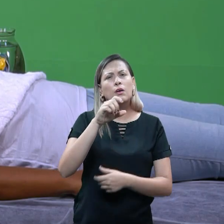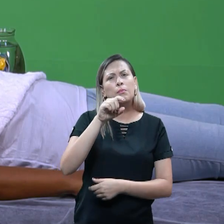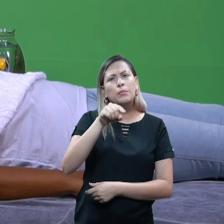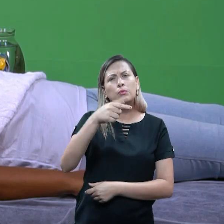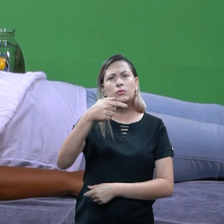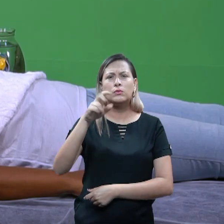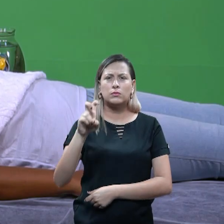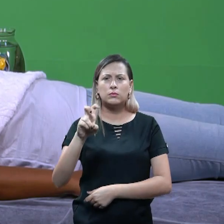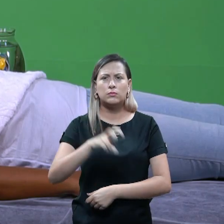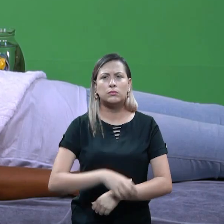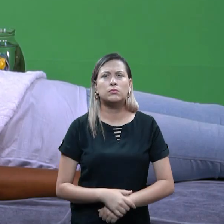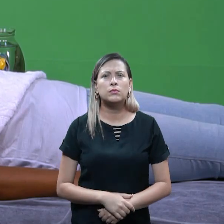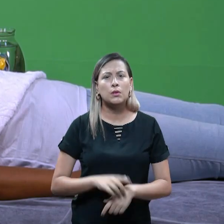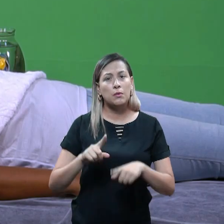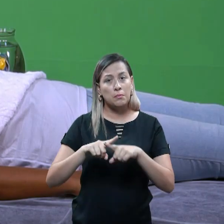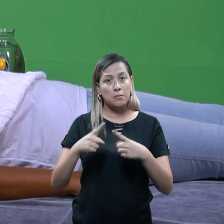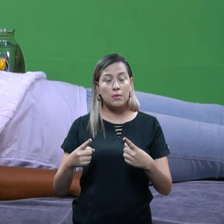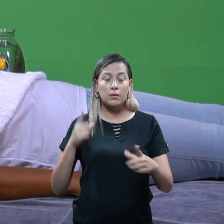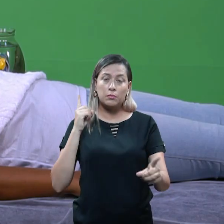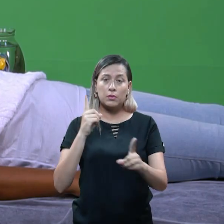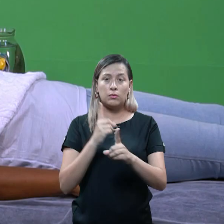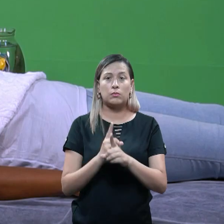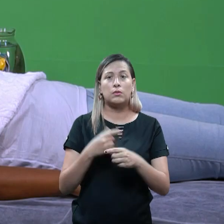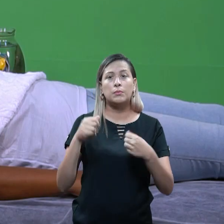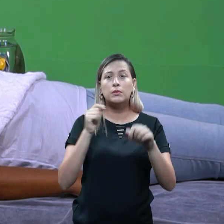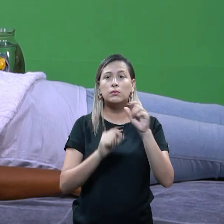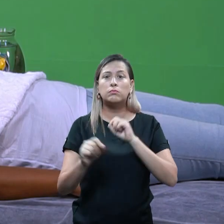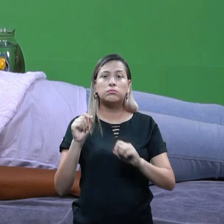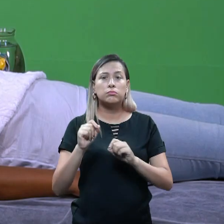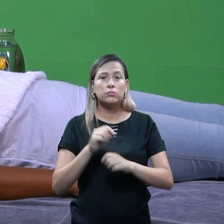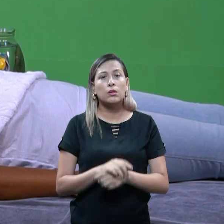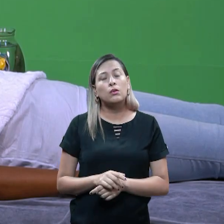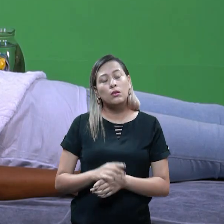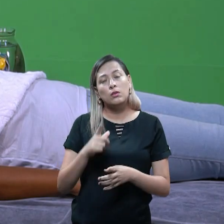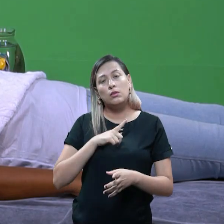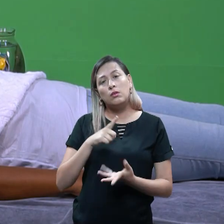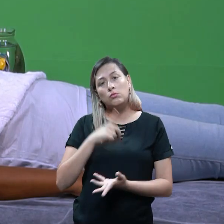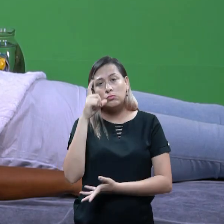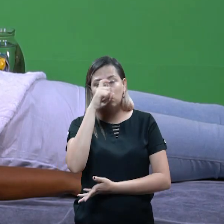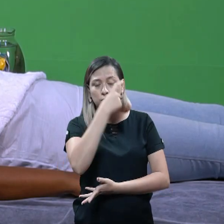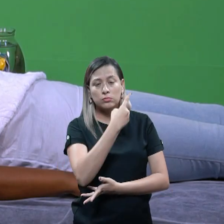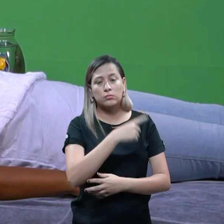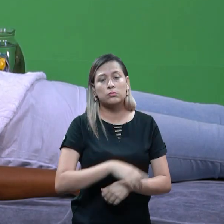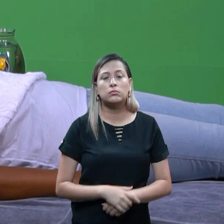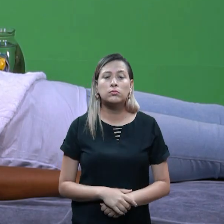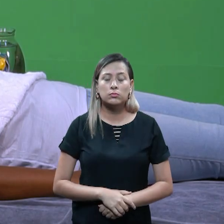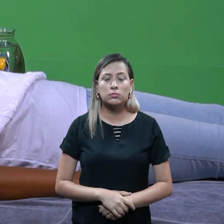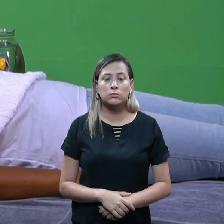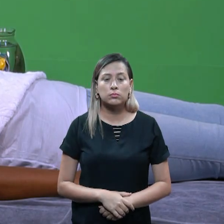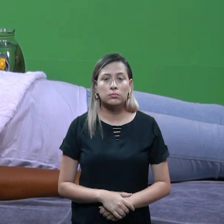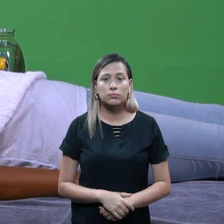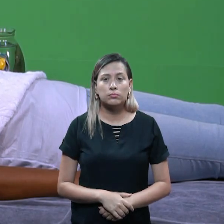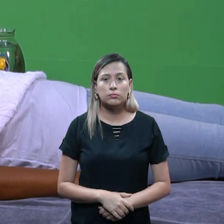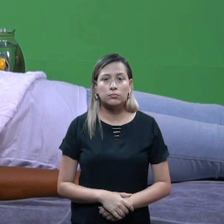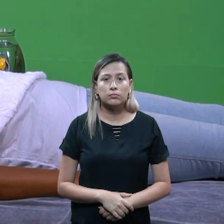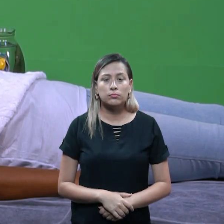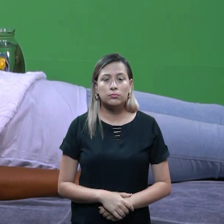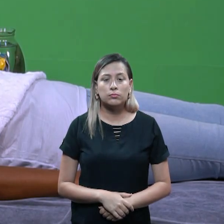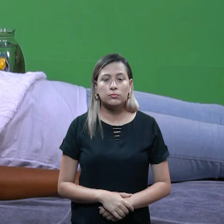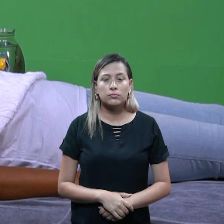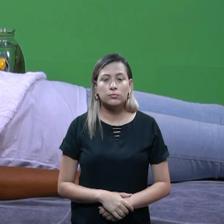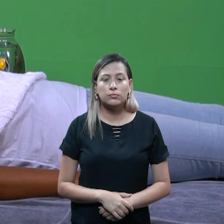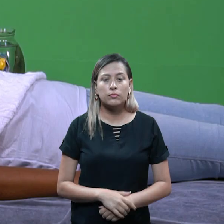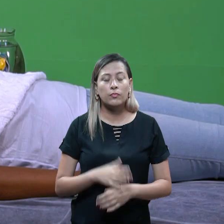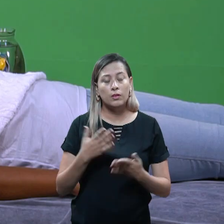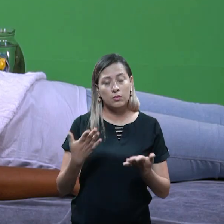75,75. Mas para encontrar aqui, às vezes a gente pode sentir alguma dificuldade. Então, o que que eu faço? Eu elegi